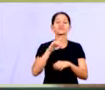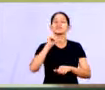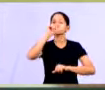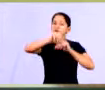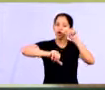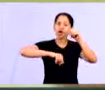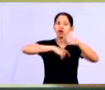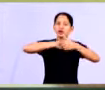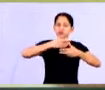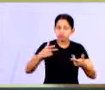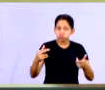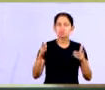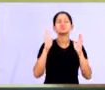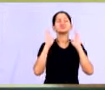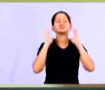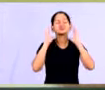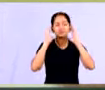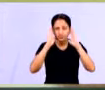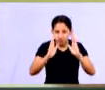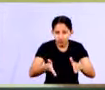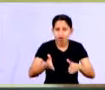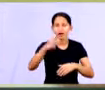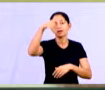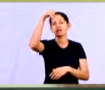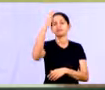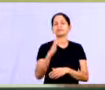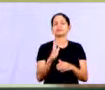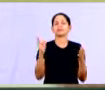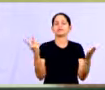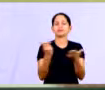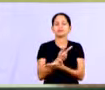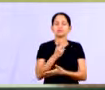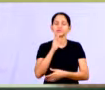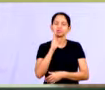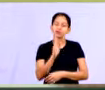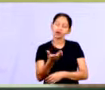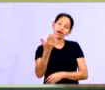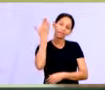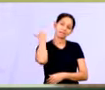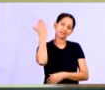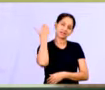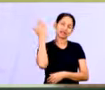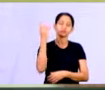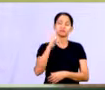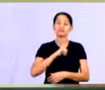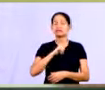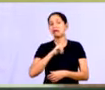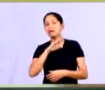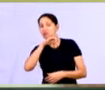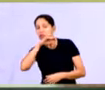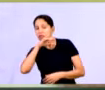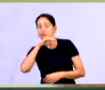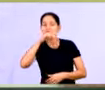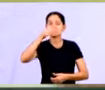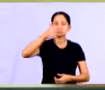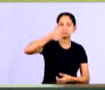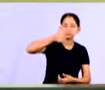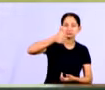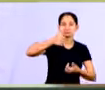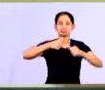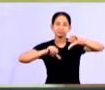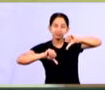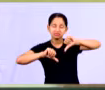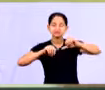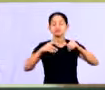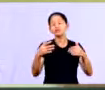político, e isso também aconteceu no cenário macroeconômico. Nós tivemos aí muitas perspectivas de crescimento negativo, muitas visões bem